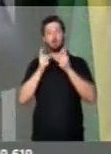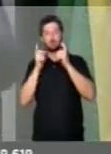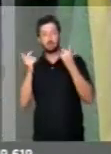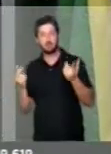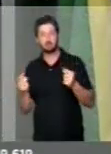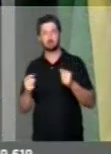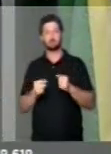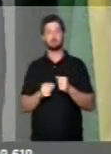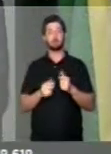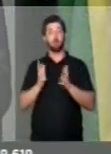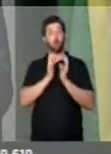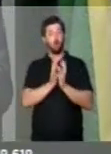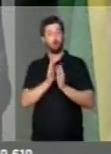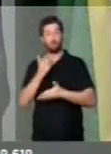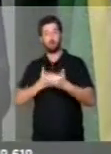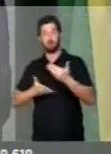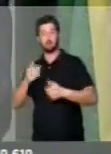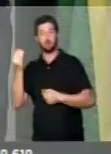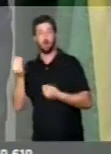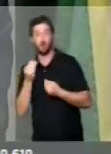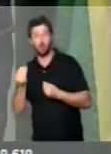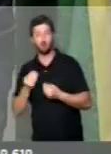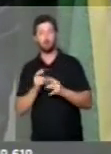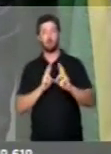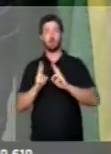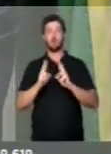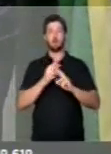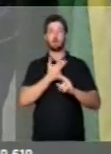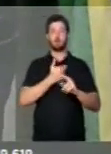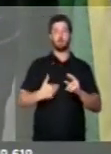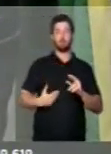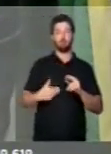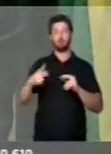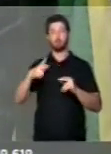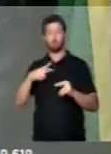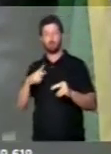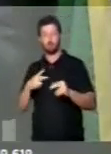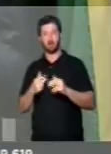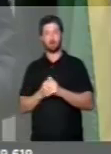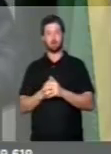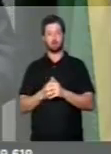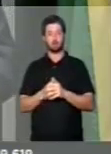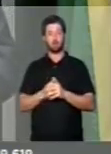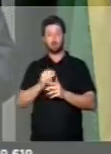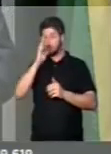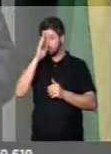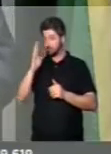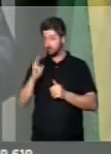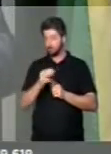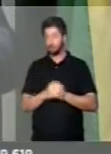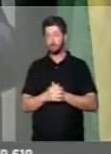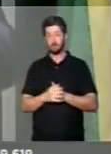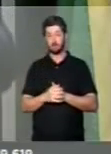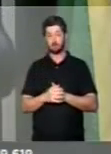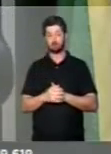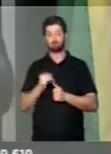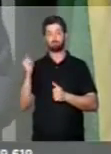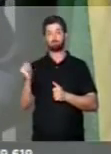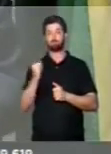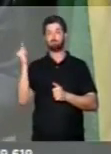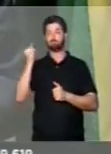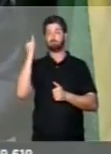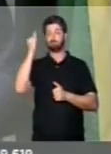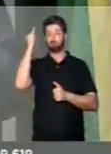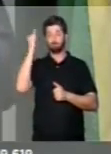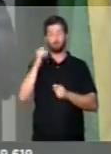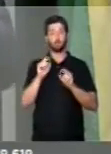governança, de convivência, de relação entre o público e o privado, e, essencialmente, é